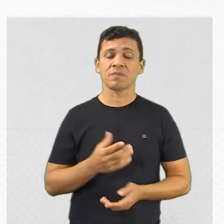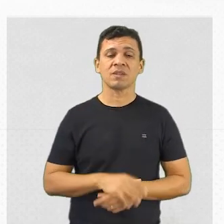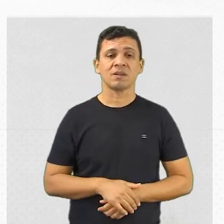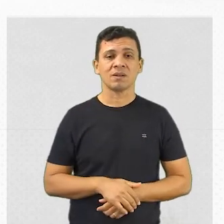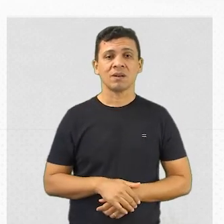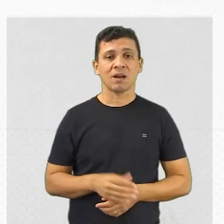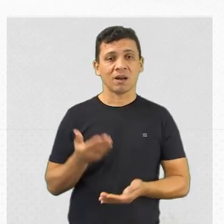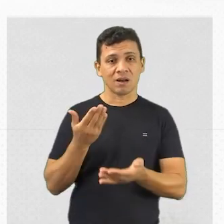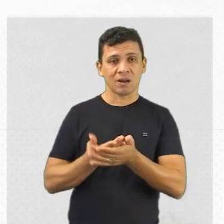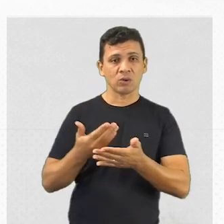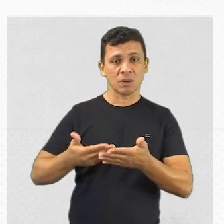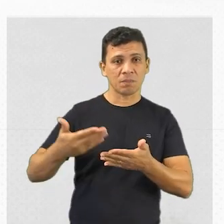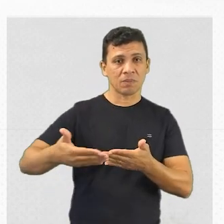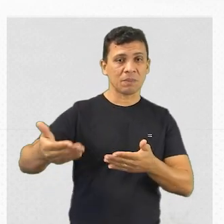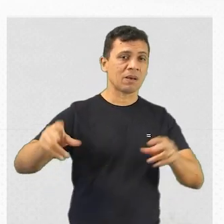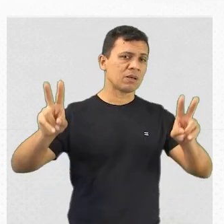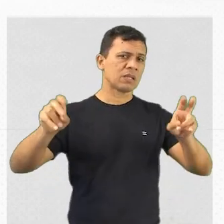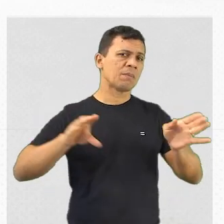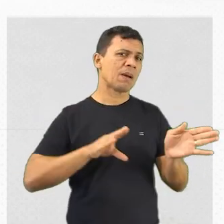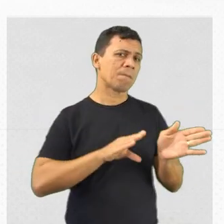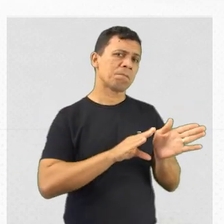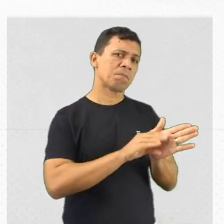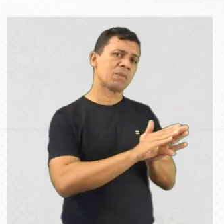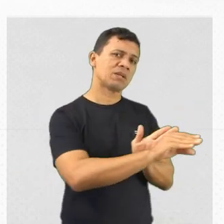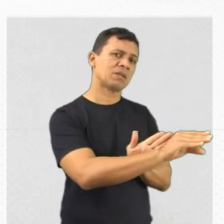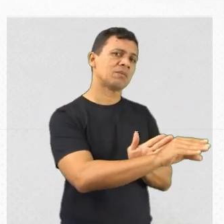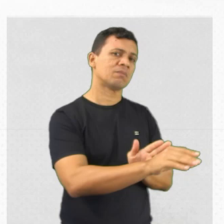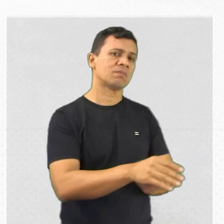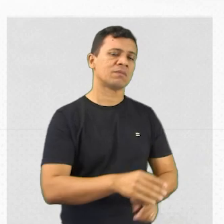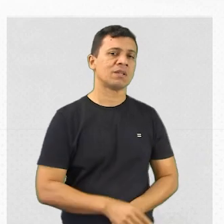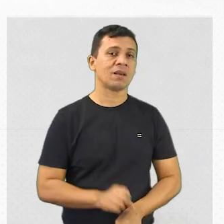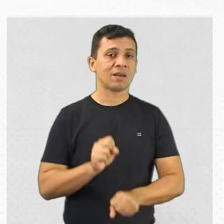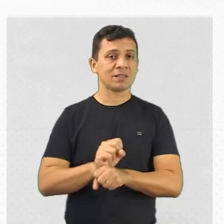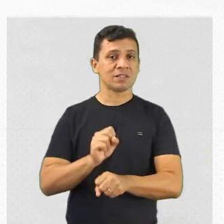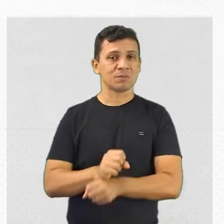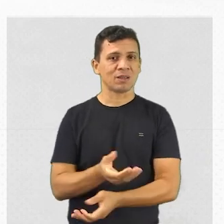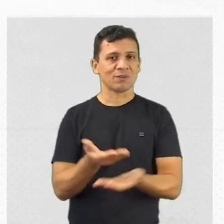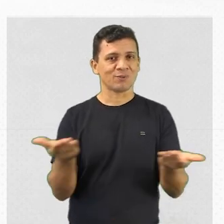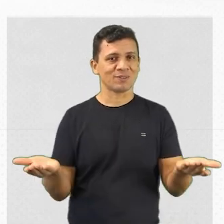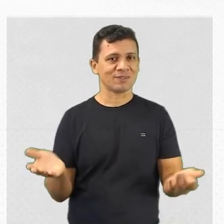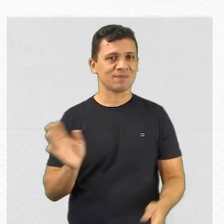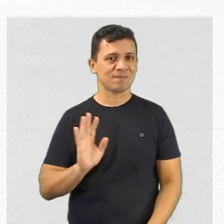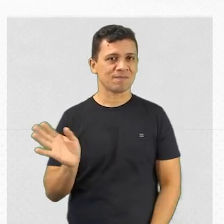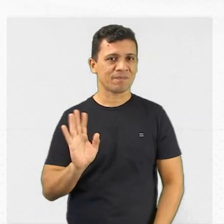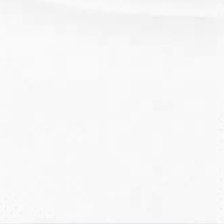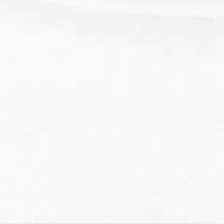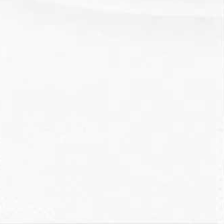a nossa próxima aula a gente vai falar sobre bactérias, tá bom? Espero vocês. Até lá. Tchau, tchau.